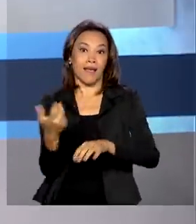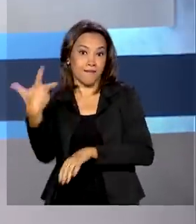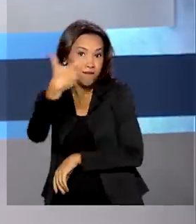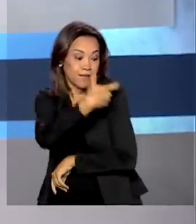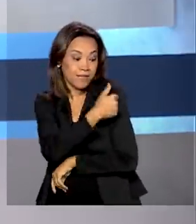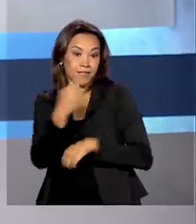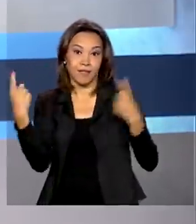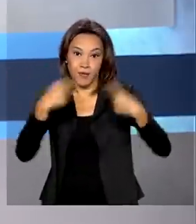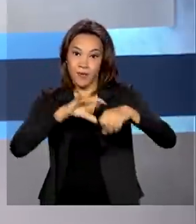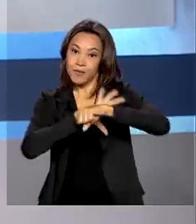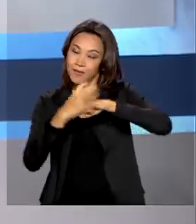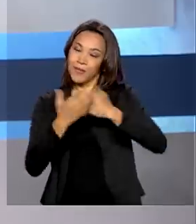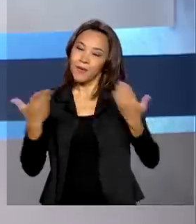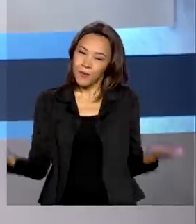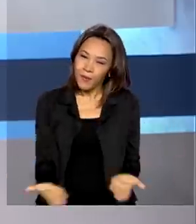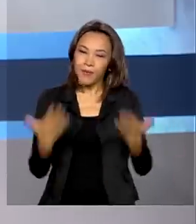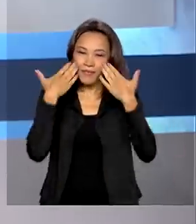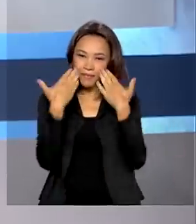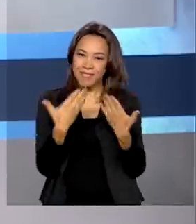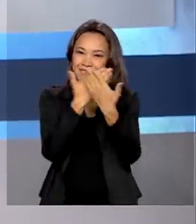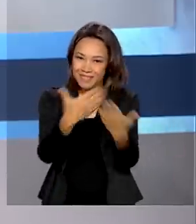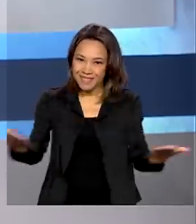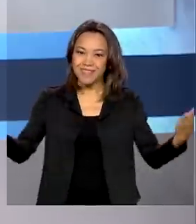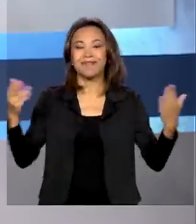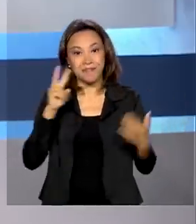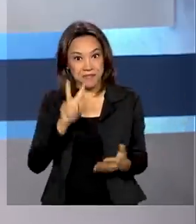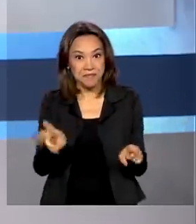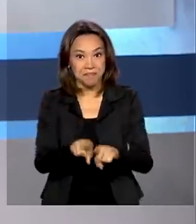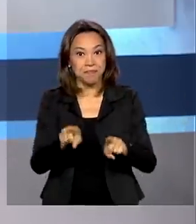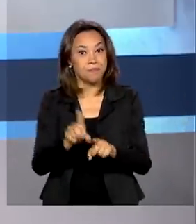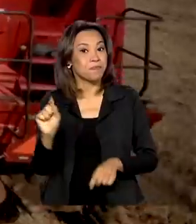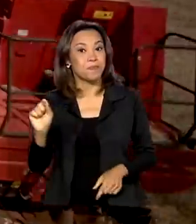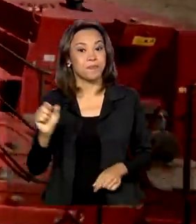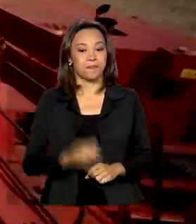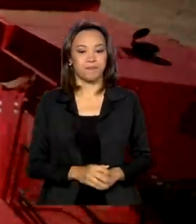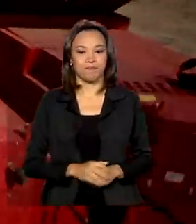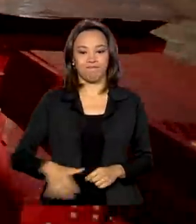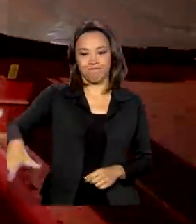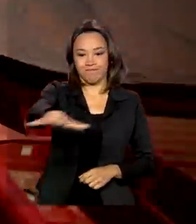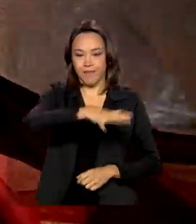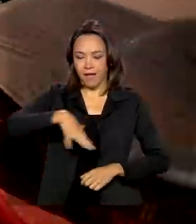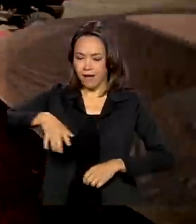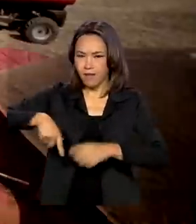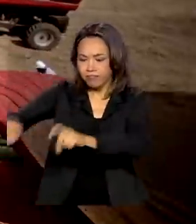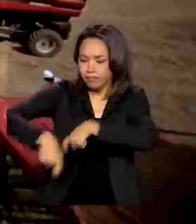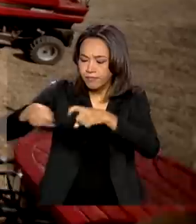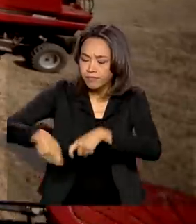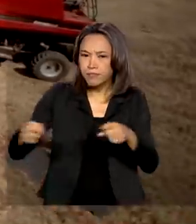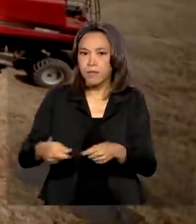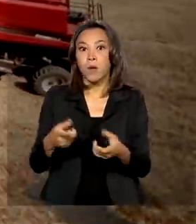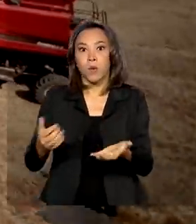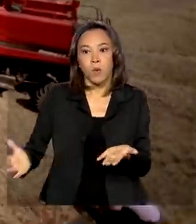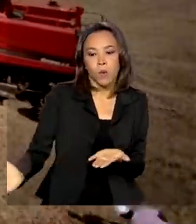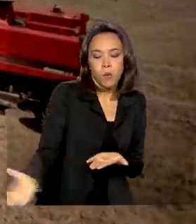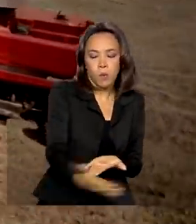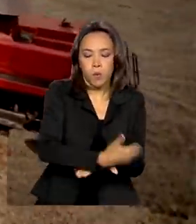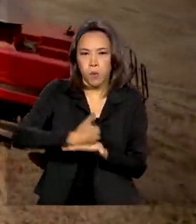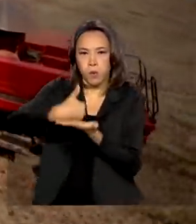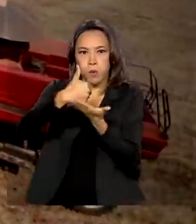Esses são os destaques de hoje e você vai ver também no campo produtores de grãos devem encolher